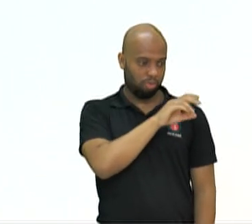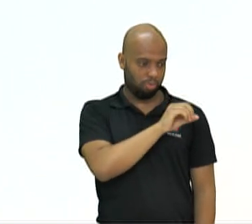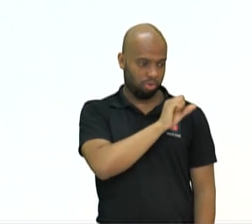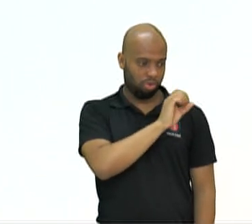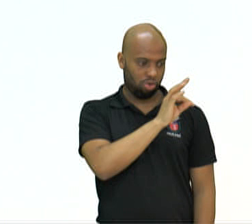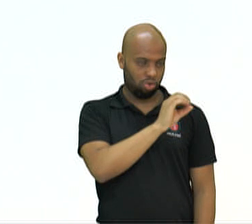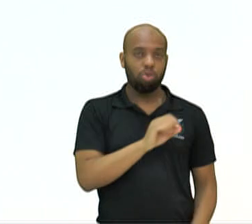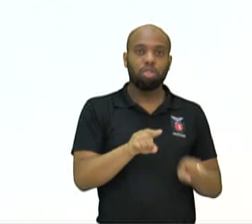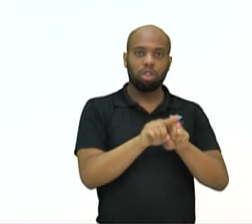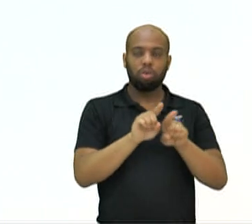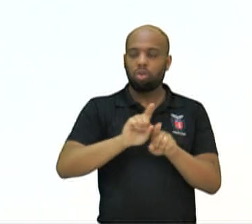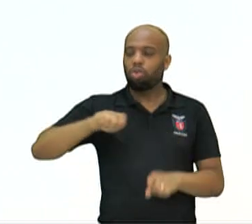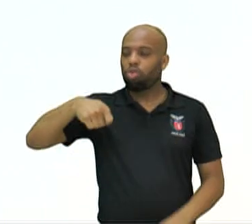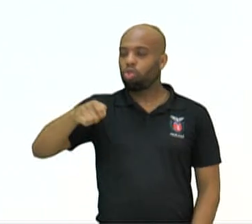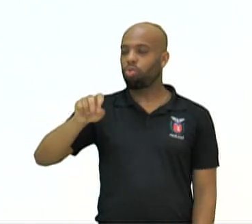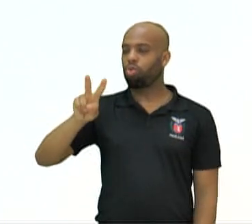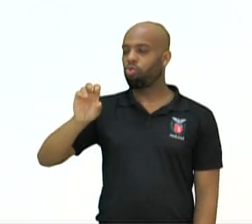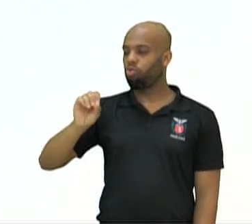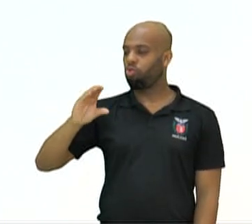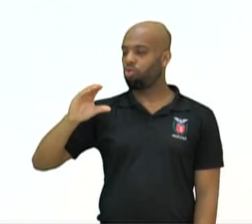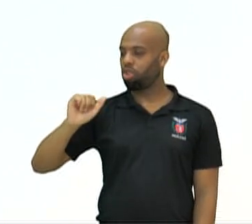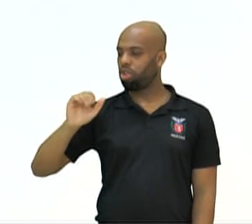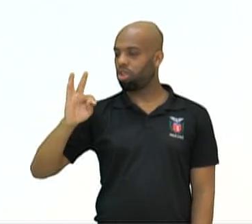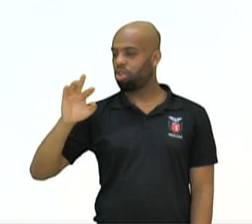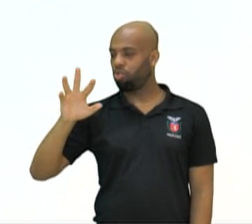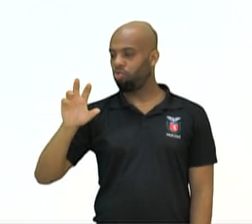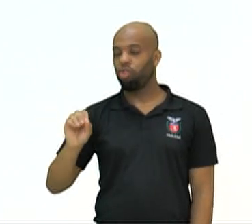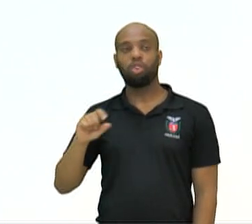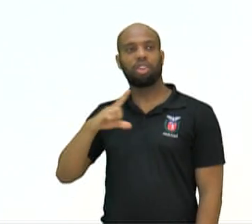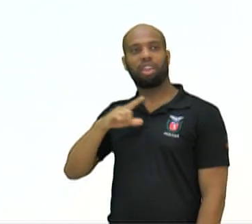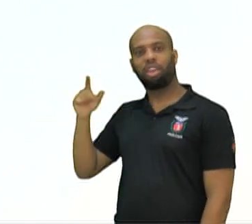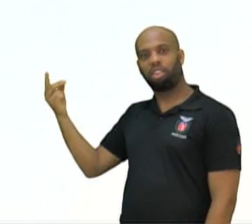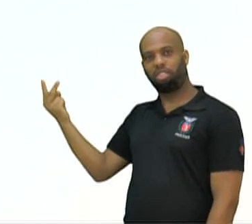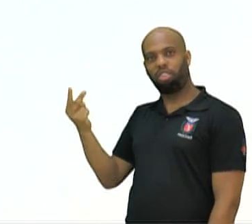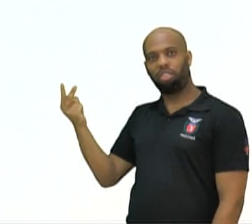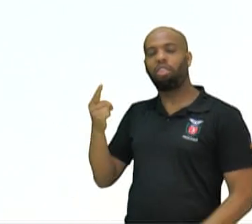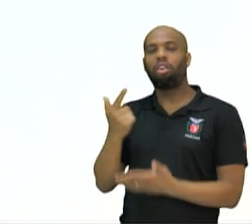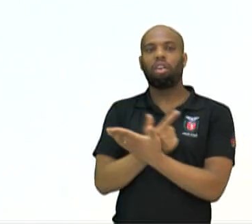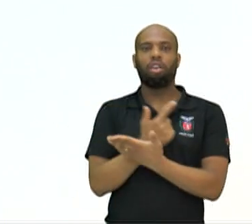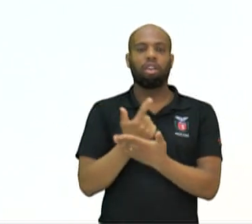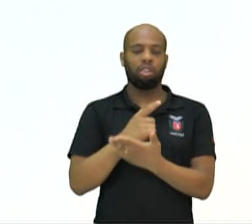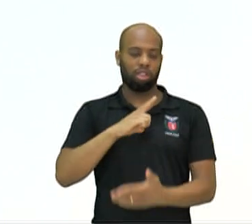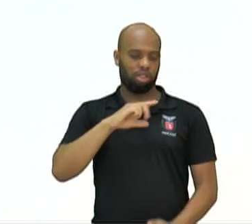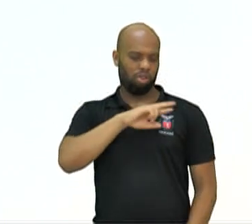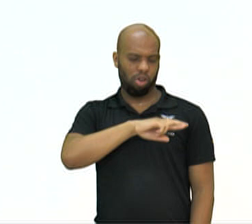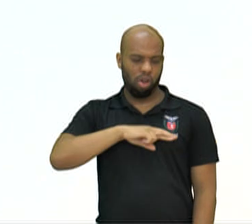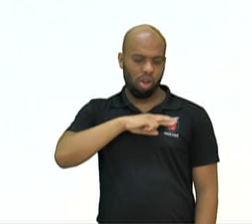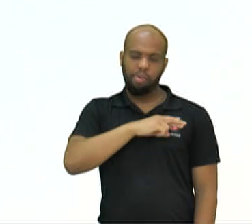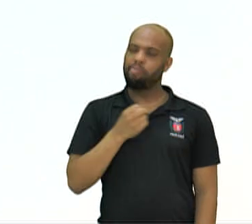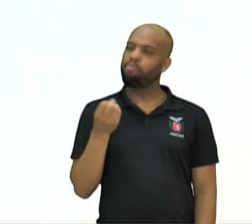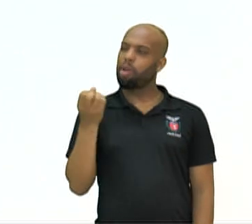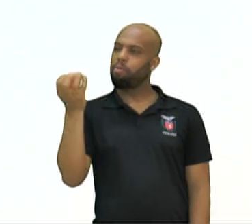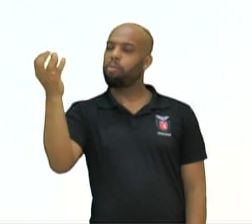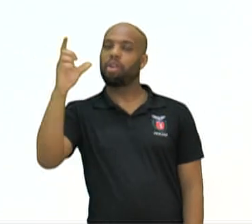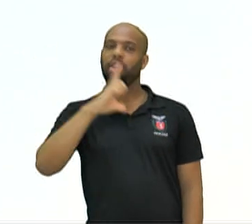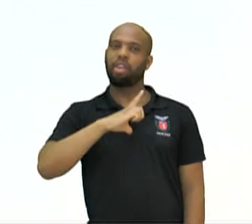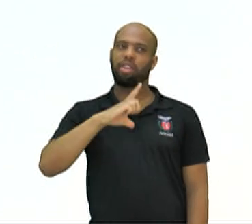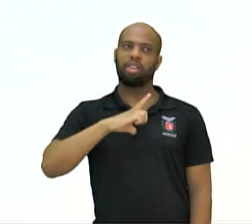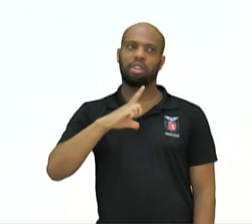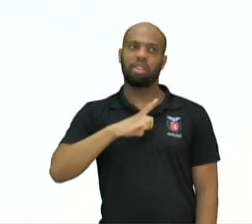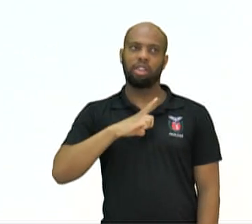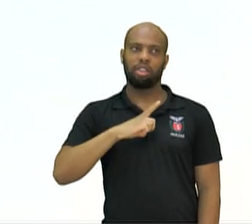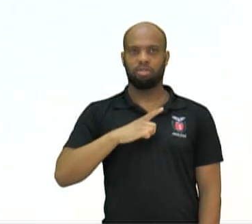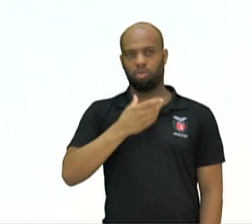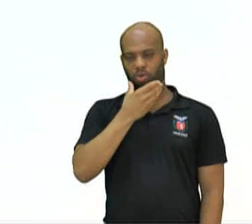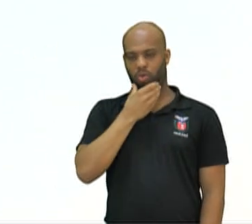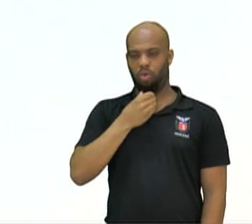Nós estamos diante dessas duas obras, que é o romance de aventura, As Aventuras de